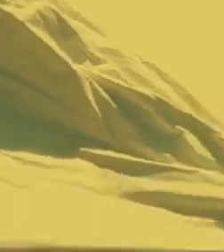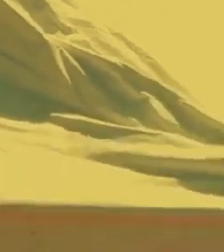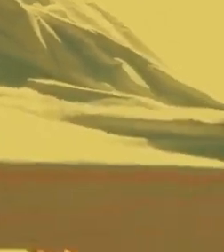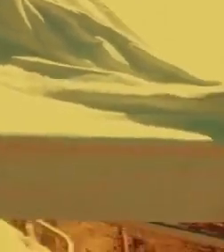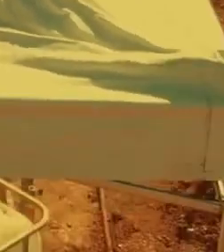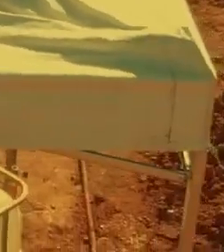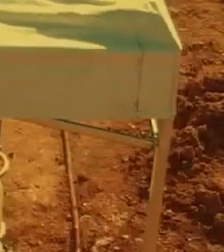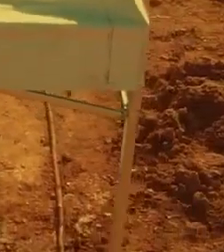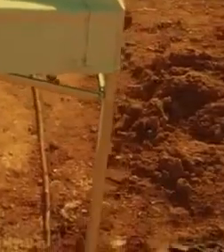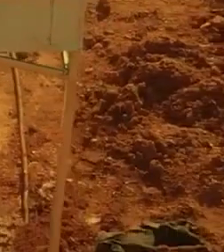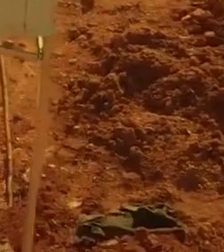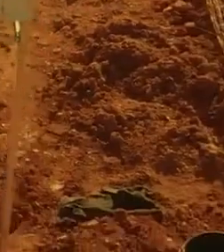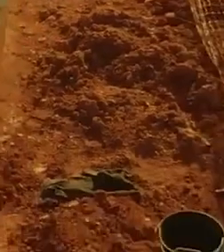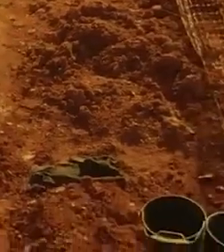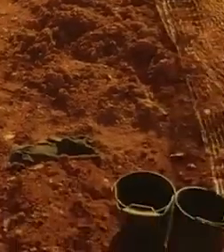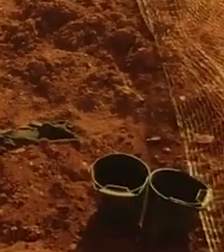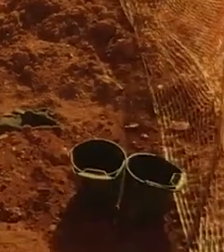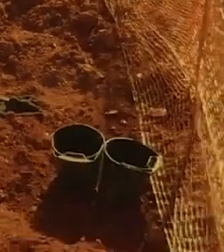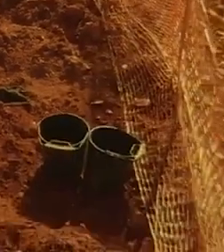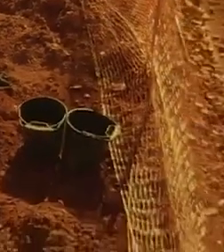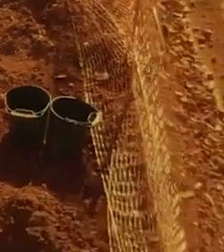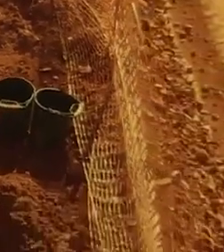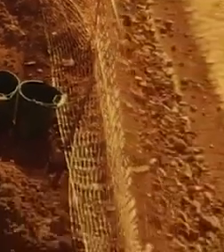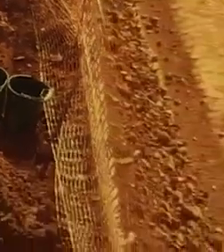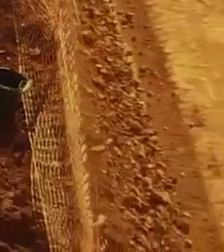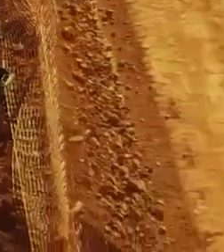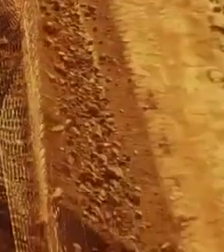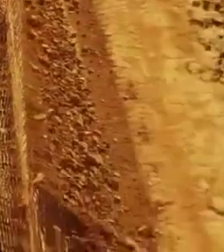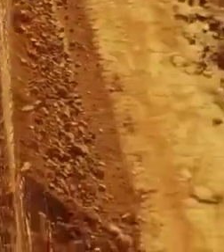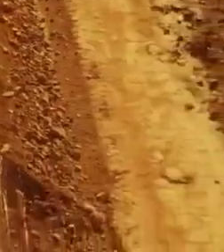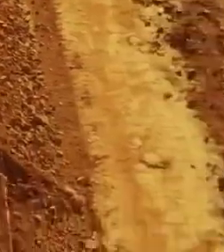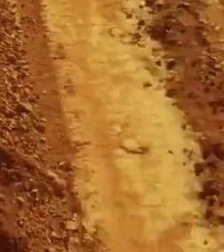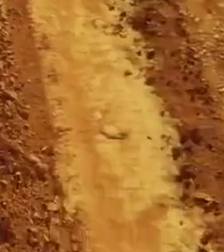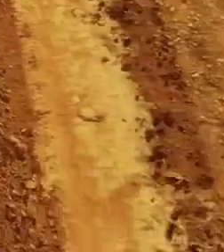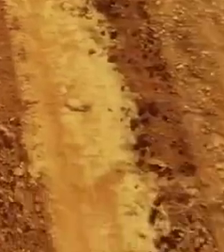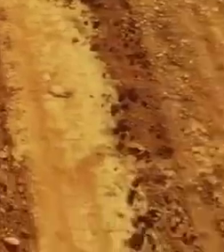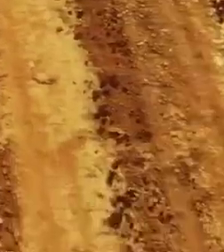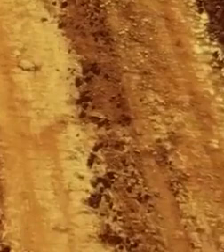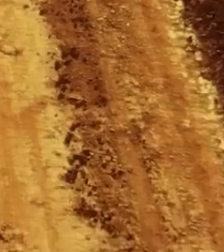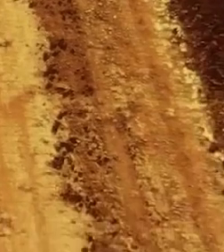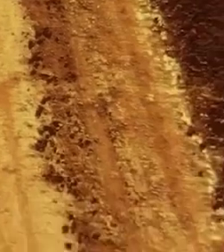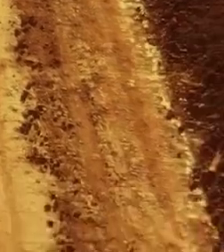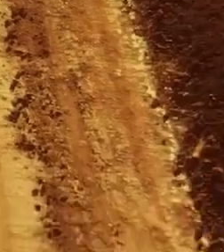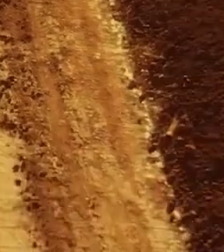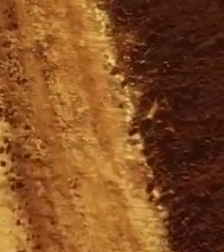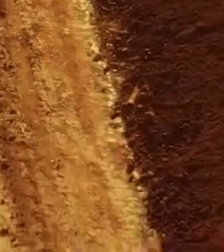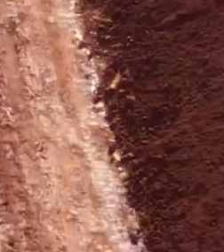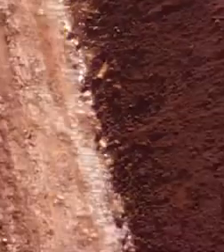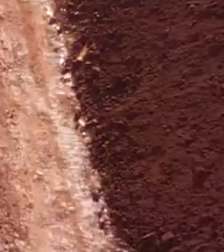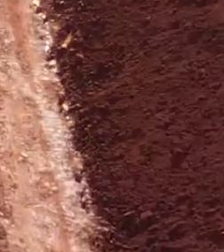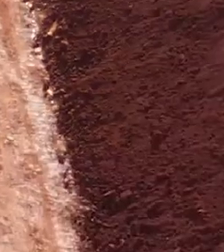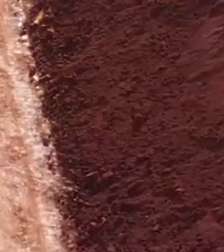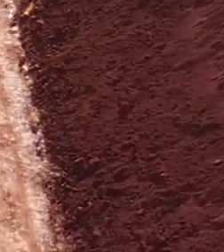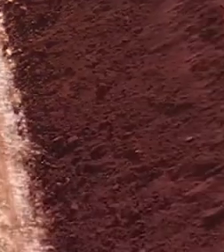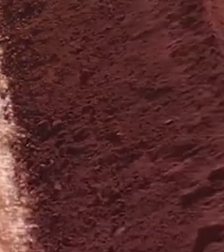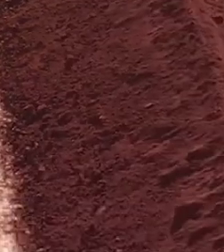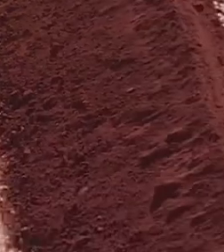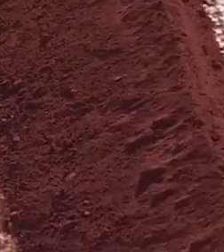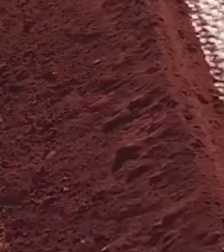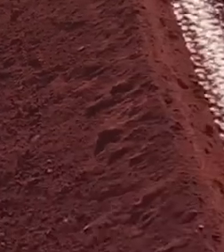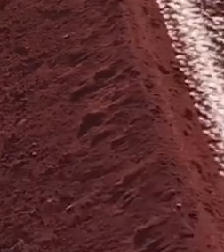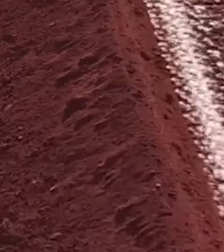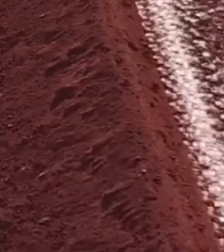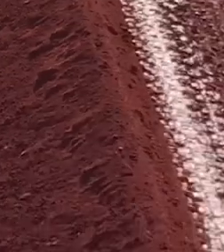Foram injetados mais de 1 milhão de litros de resina para impermeabilização e reforço de estruturas